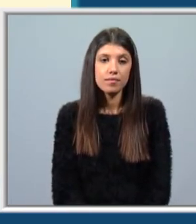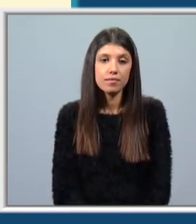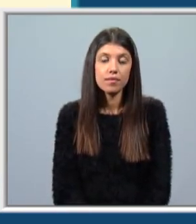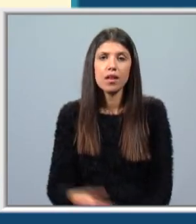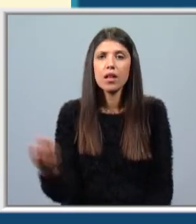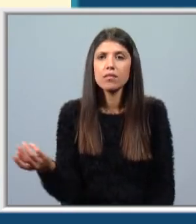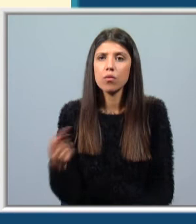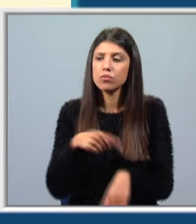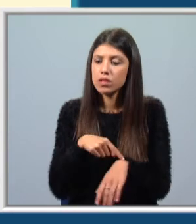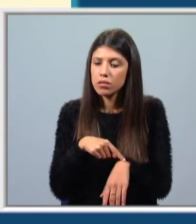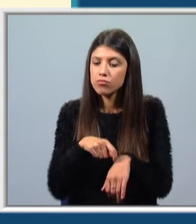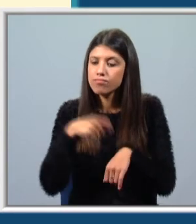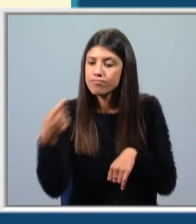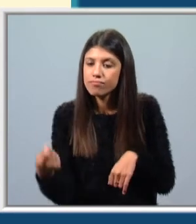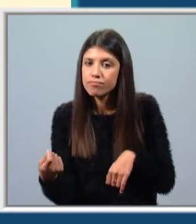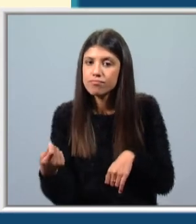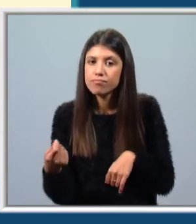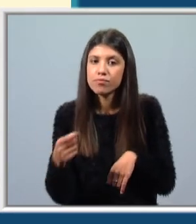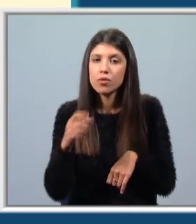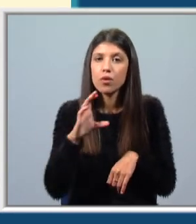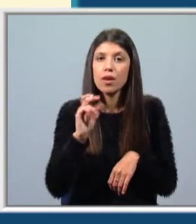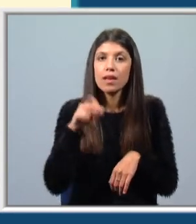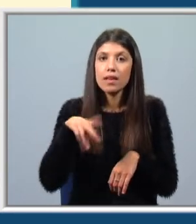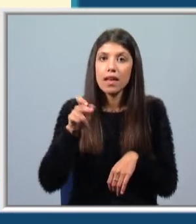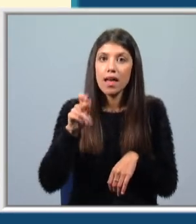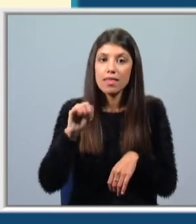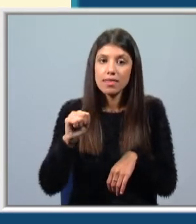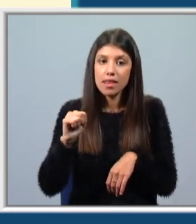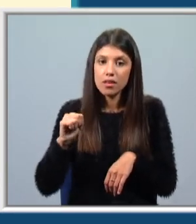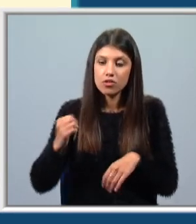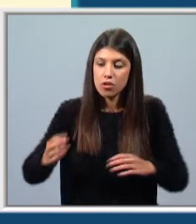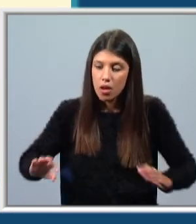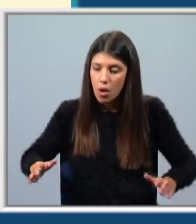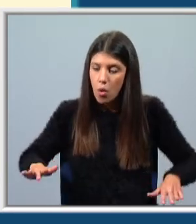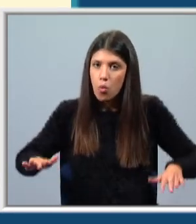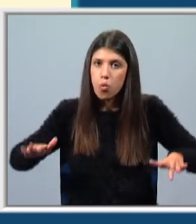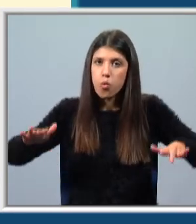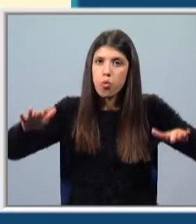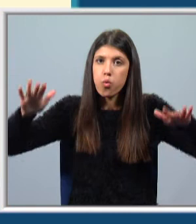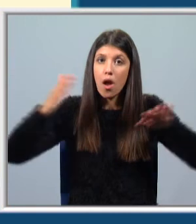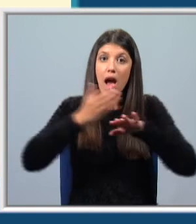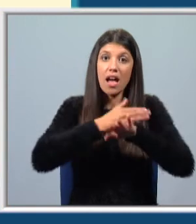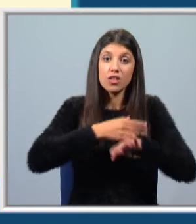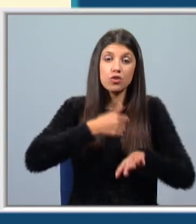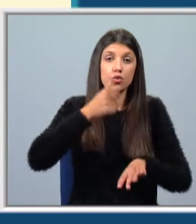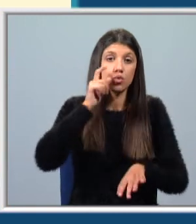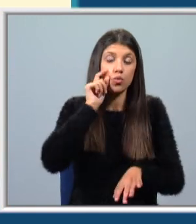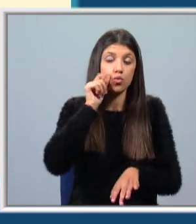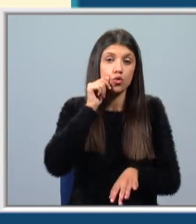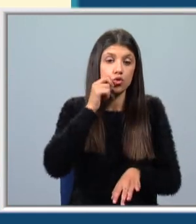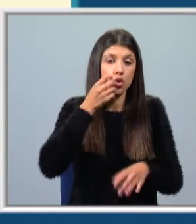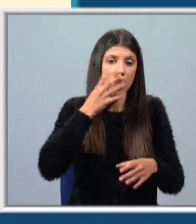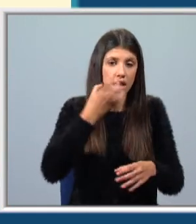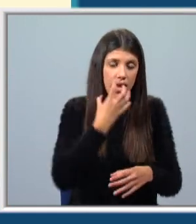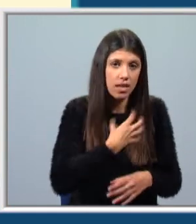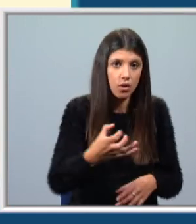Passado algum tempo, nasceu um canavial onde o barbeiro tinha feito a cova. Os pastores, quando ali passavam com os